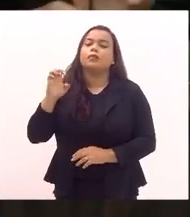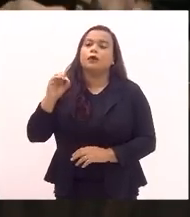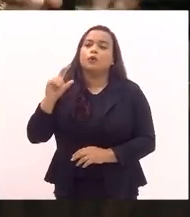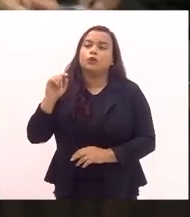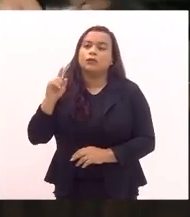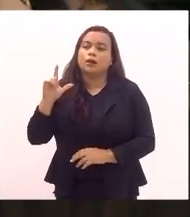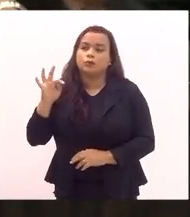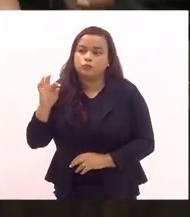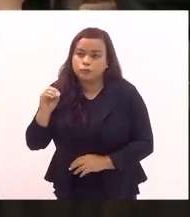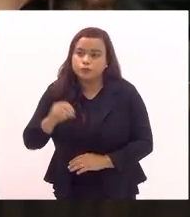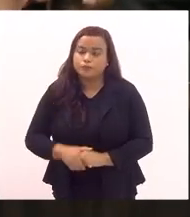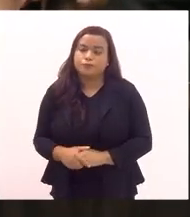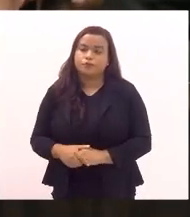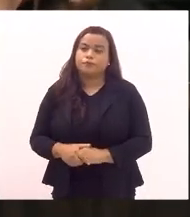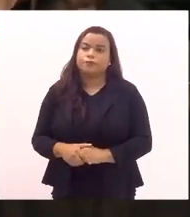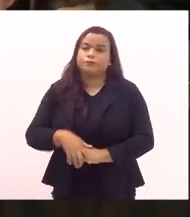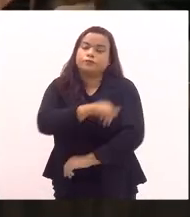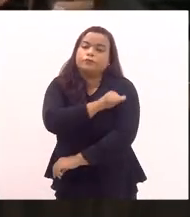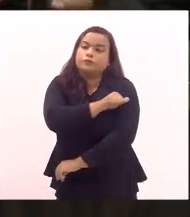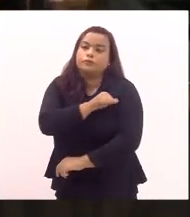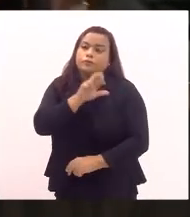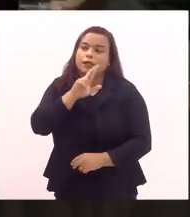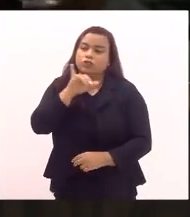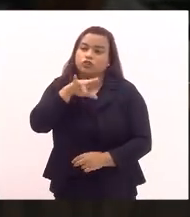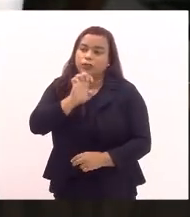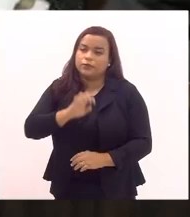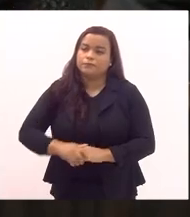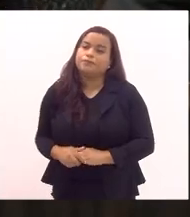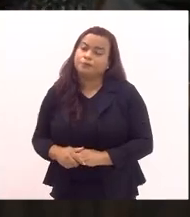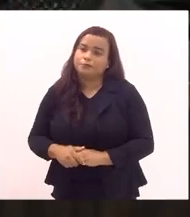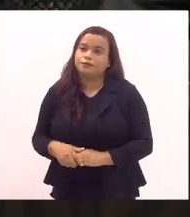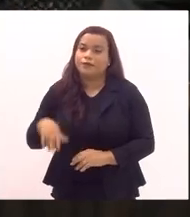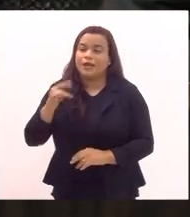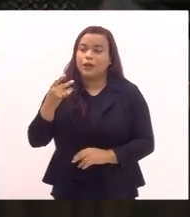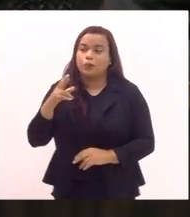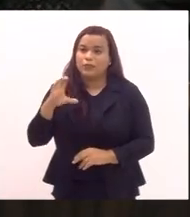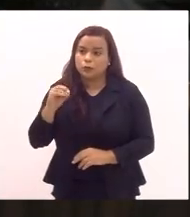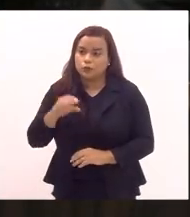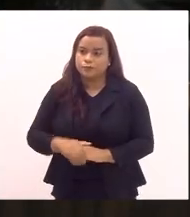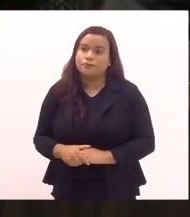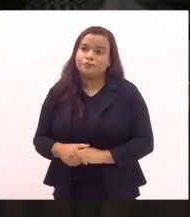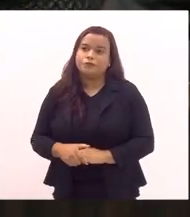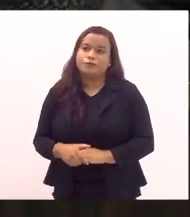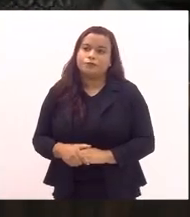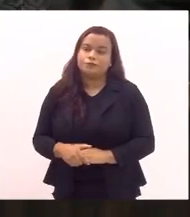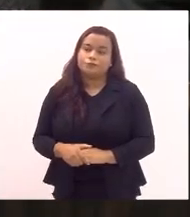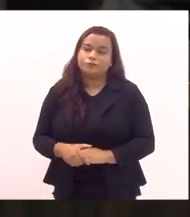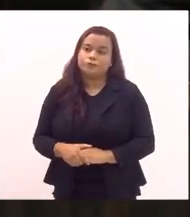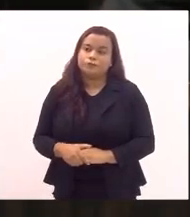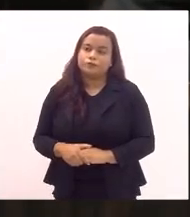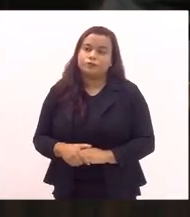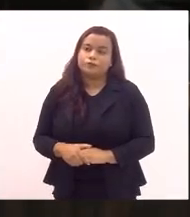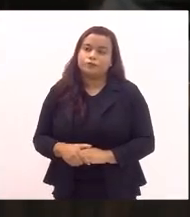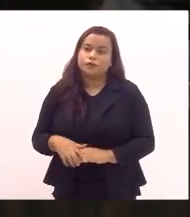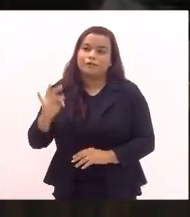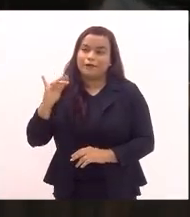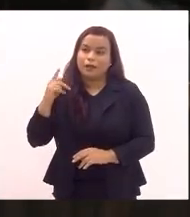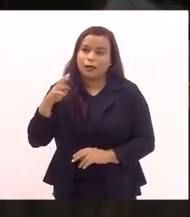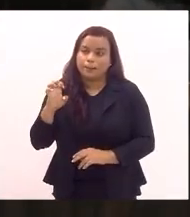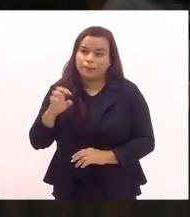deodalto Doutor deodalto enfermeira Rejane enfermeira Rejane Eurico Júnior Eurico Júnior